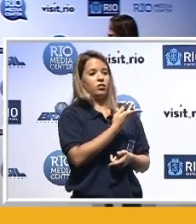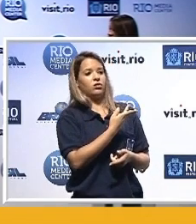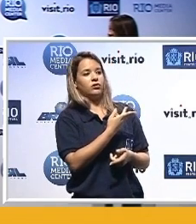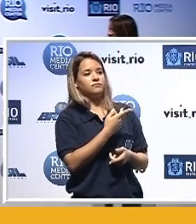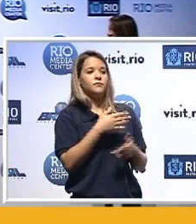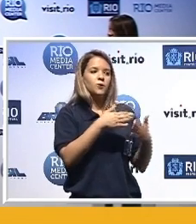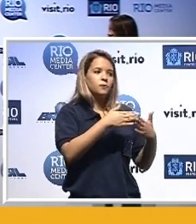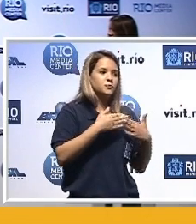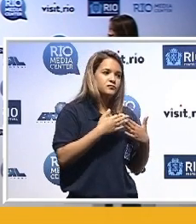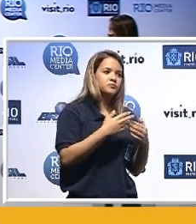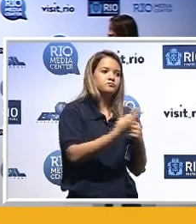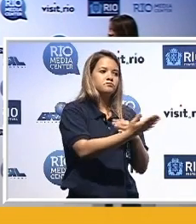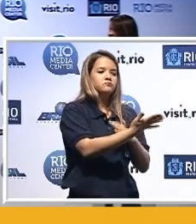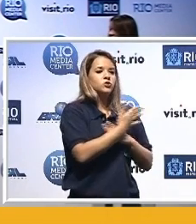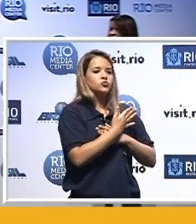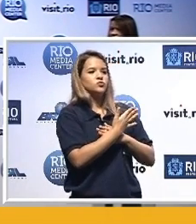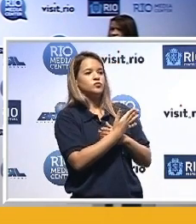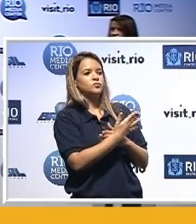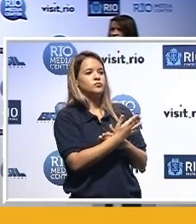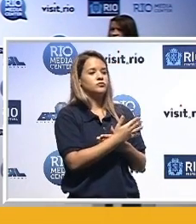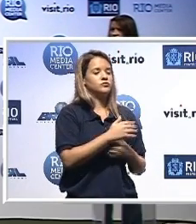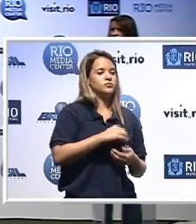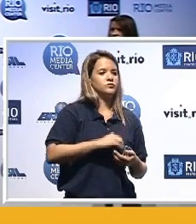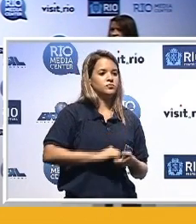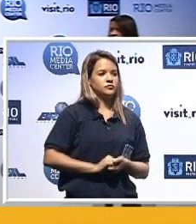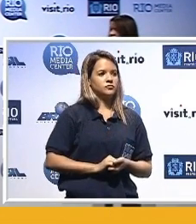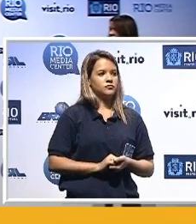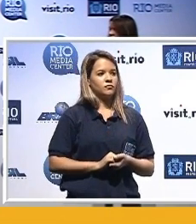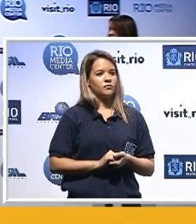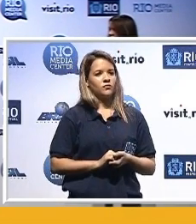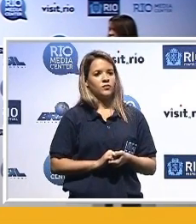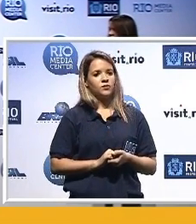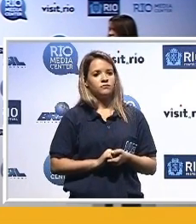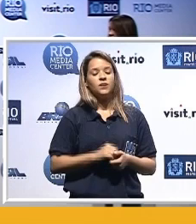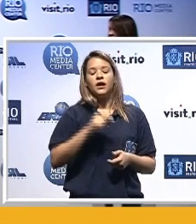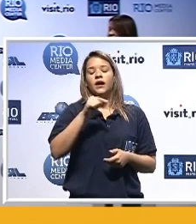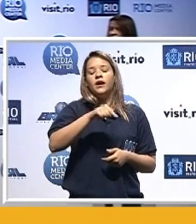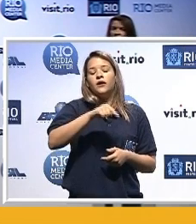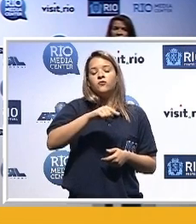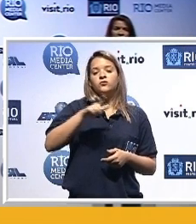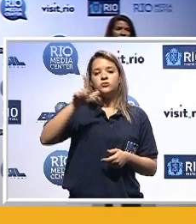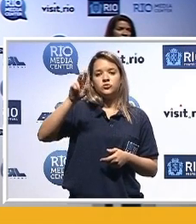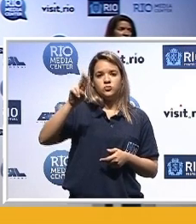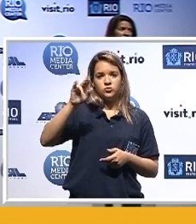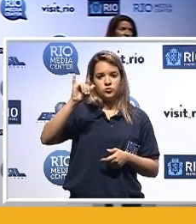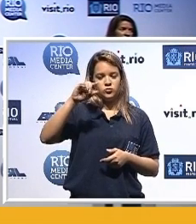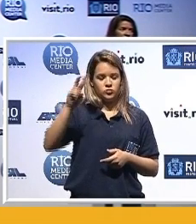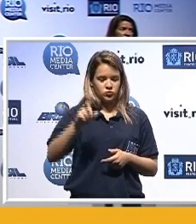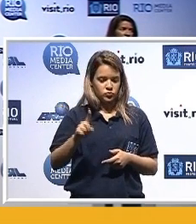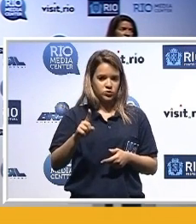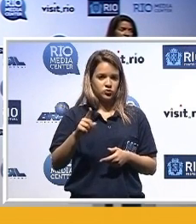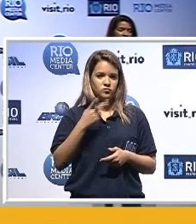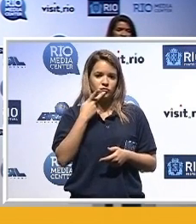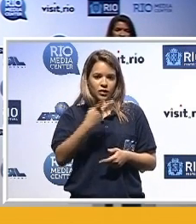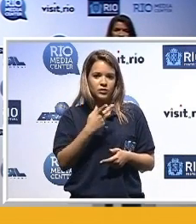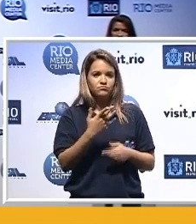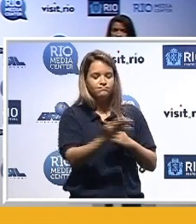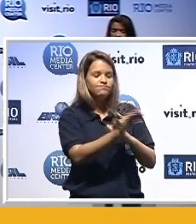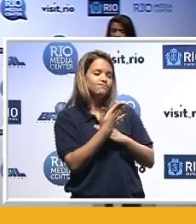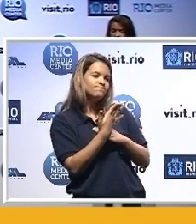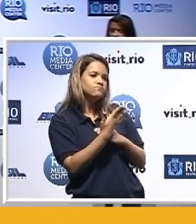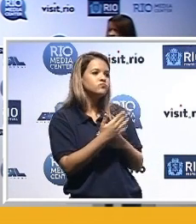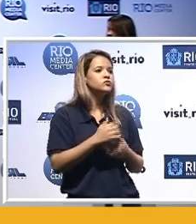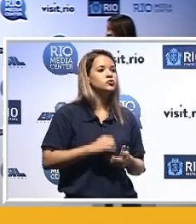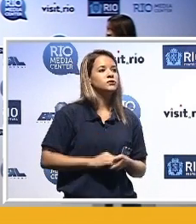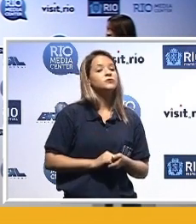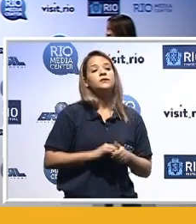me ajuda aí. Deu mais ou menos para dar uma... Agora o Lumers vai... Ajuda aí. É que nós vamos para o segundo